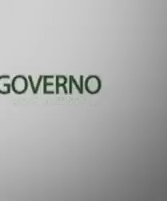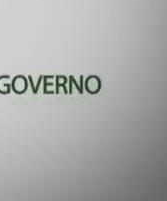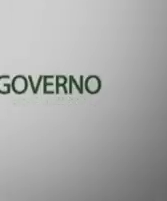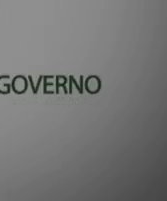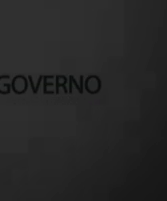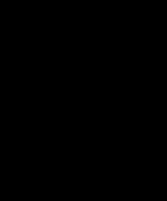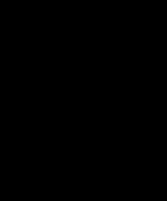Federal